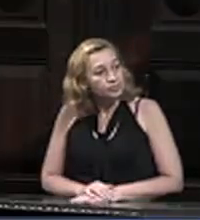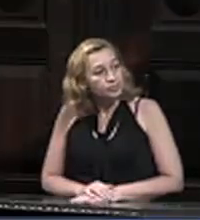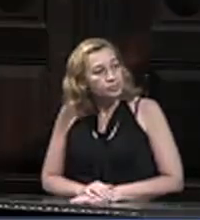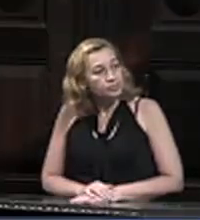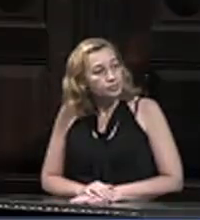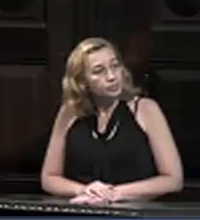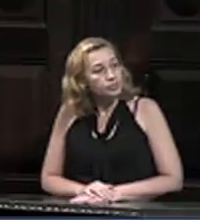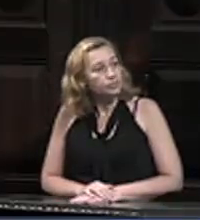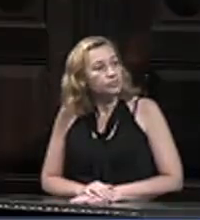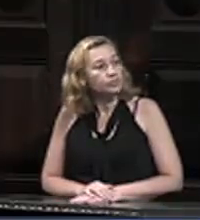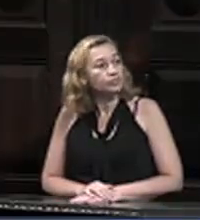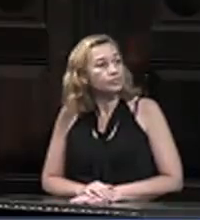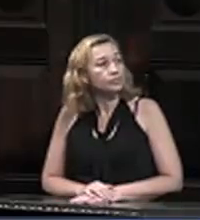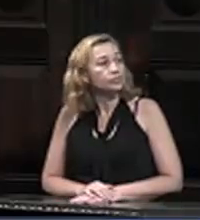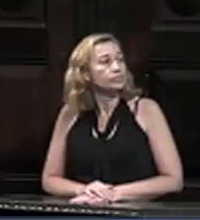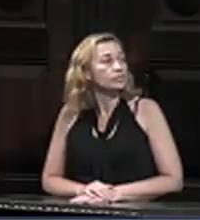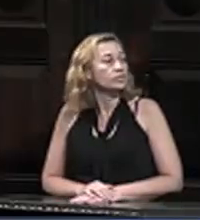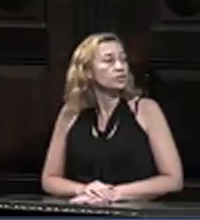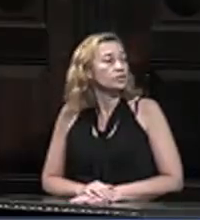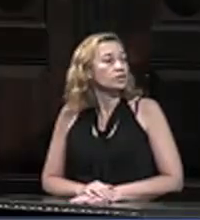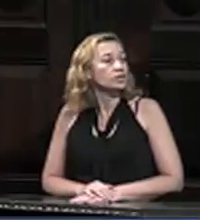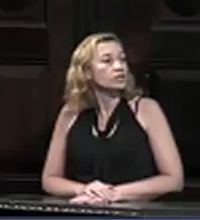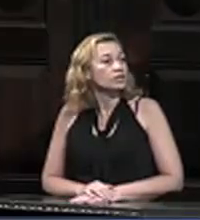Ford Foundation,